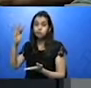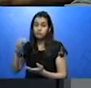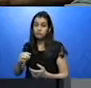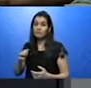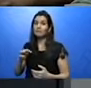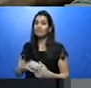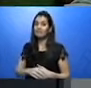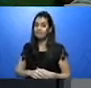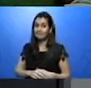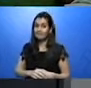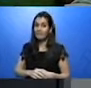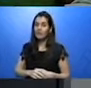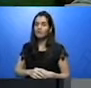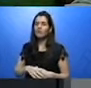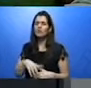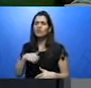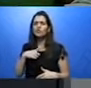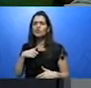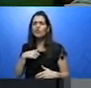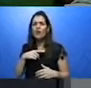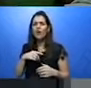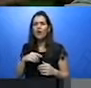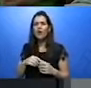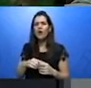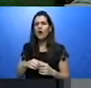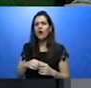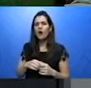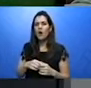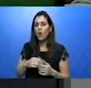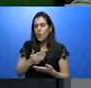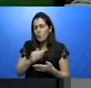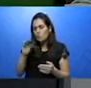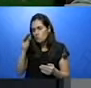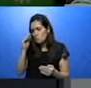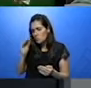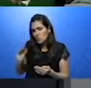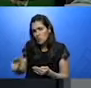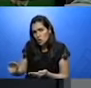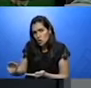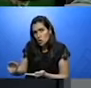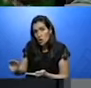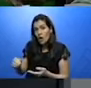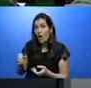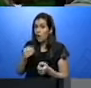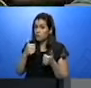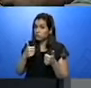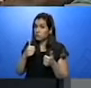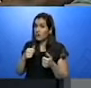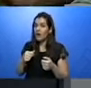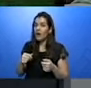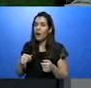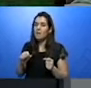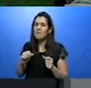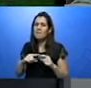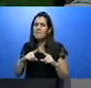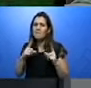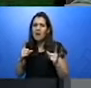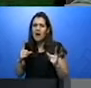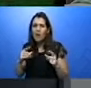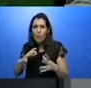pesa menos, talvez quilogramas, mas se for um bem mais adulto e mais gordinho, toneladas,